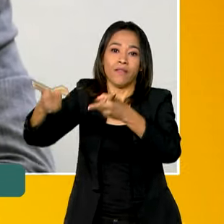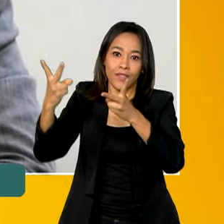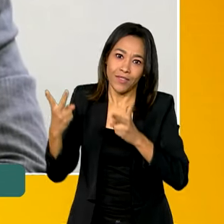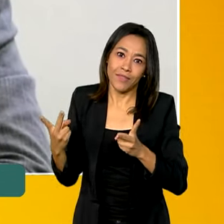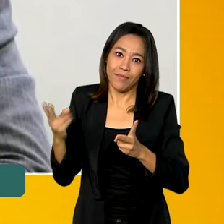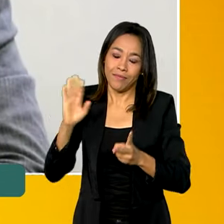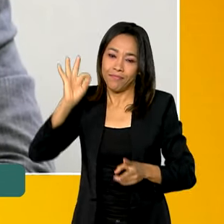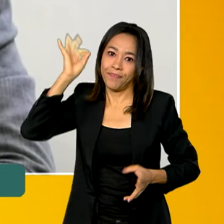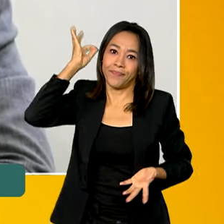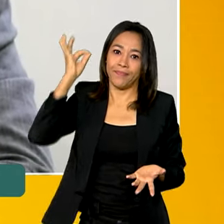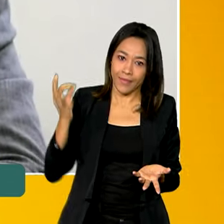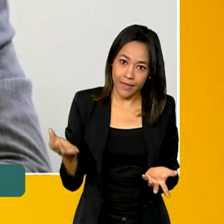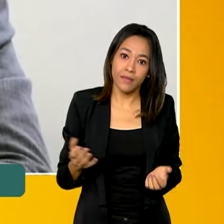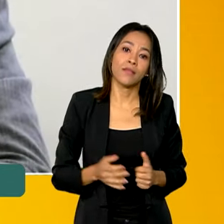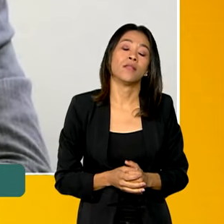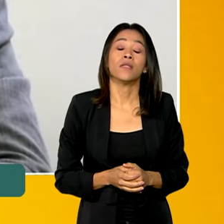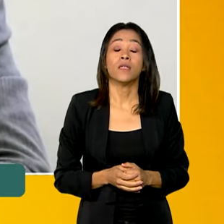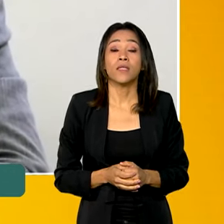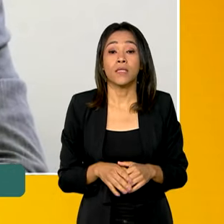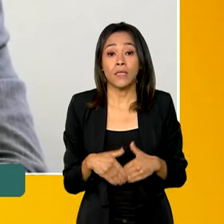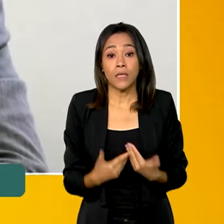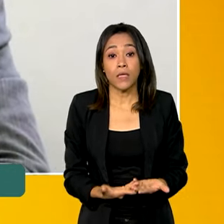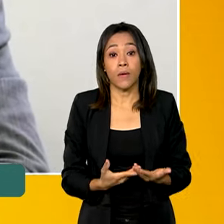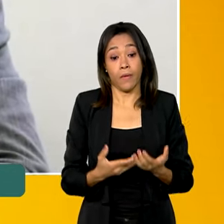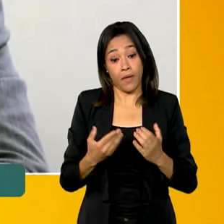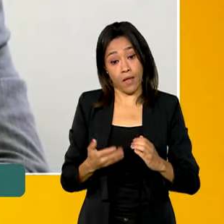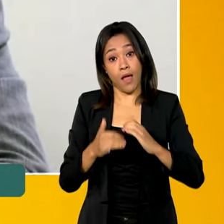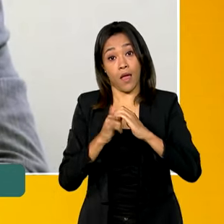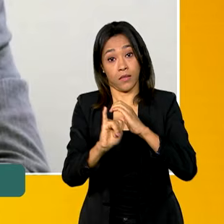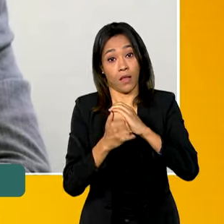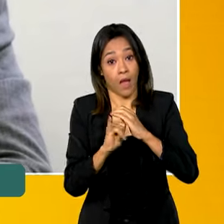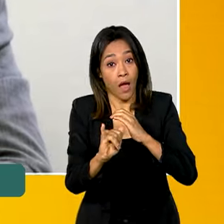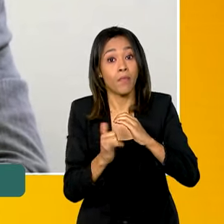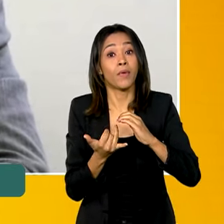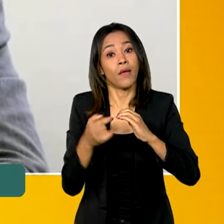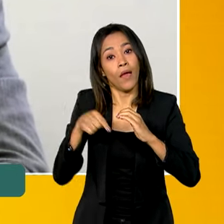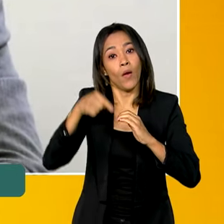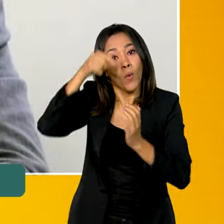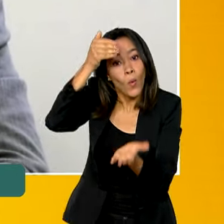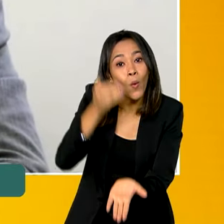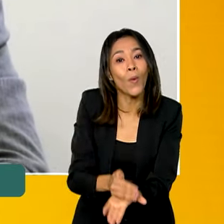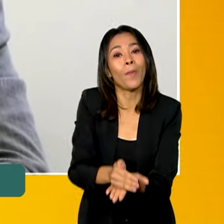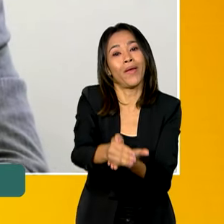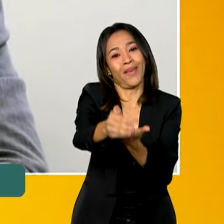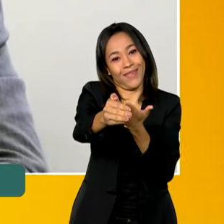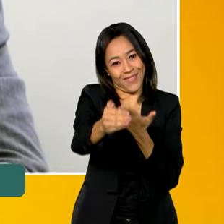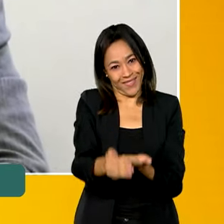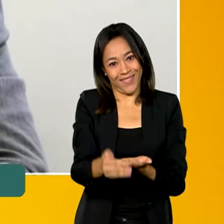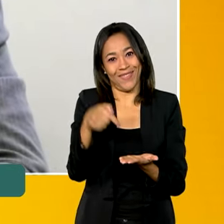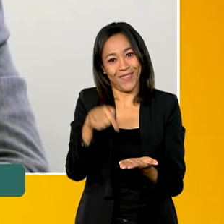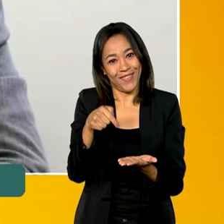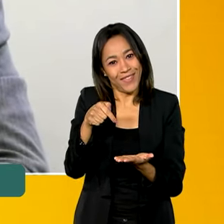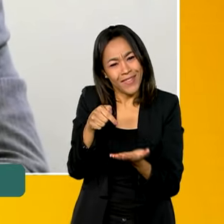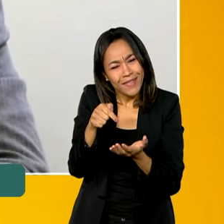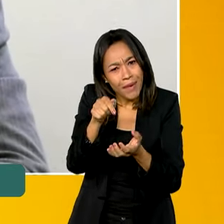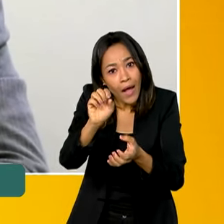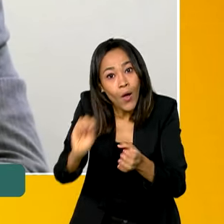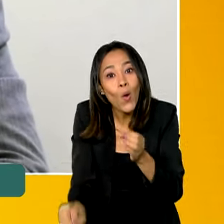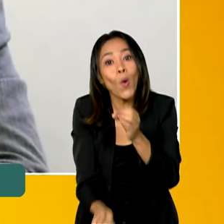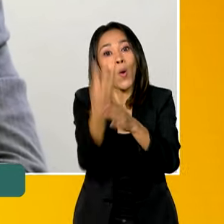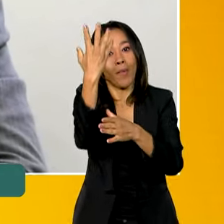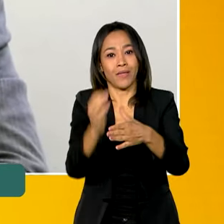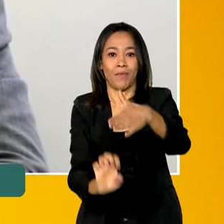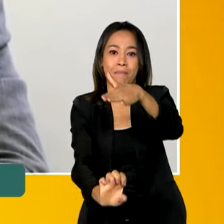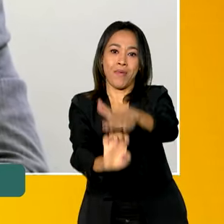possível né então o o a a Startup é o o pontapé inicial digamos assim da fundação de uma empresa né dos